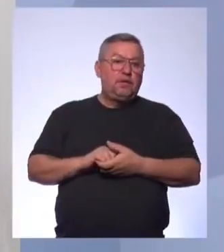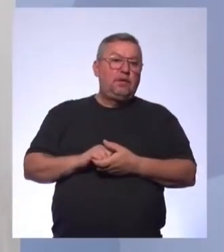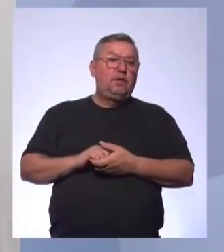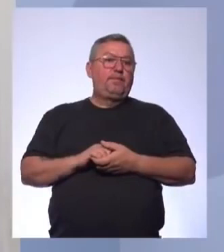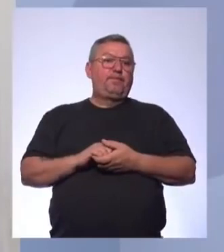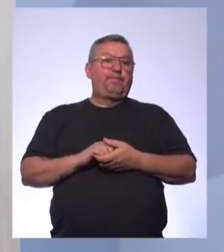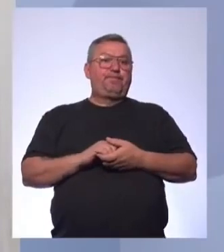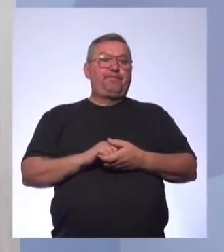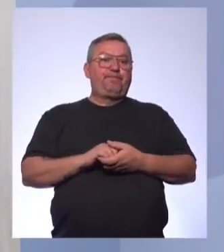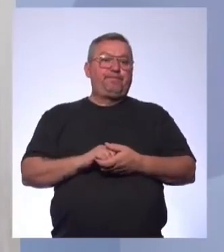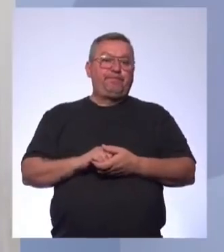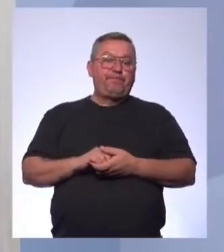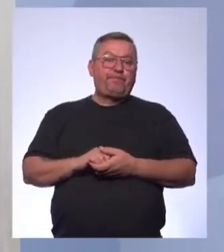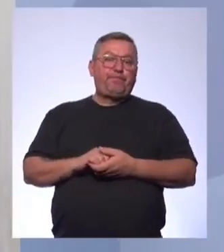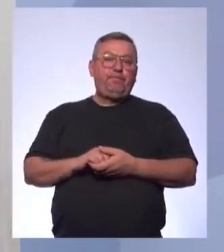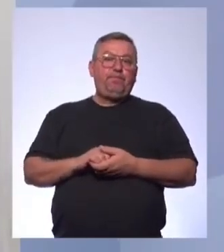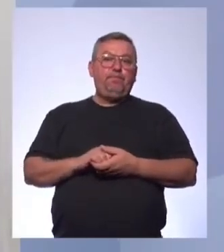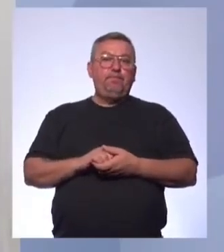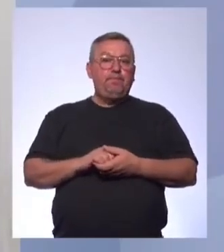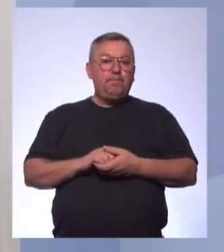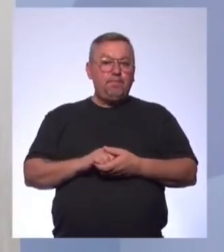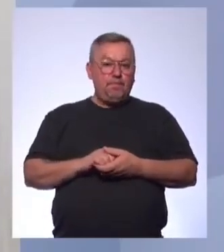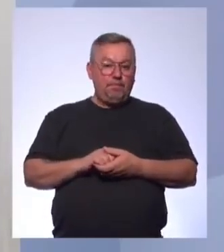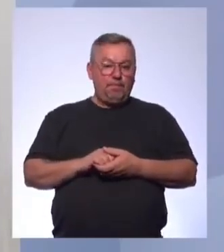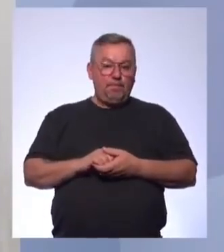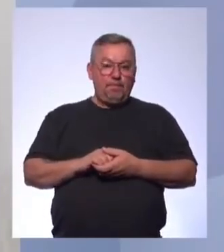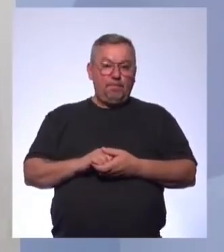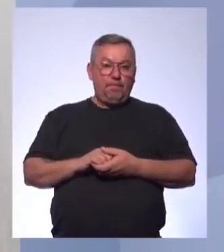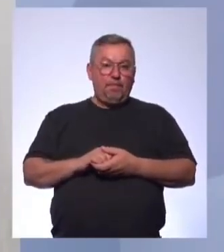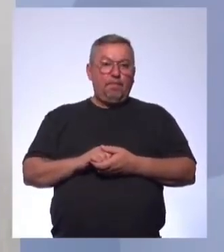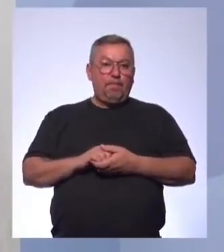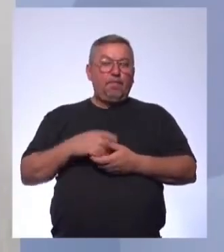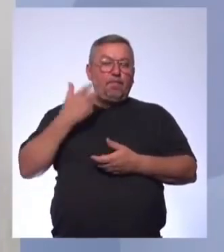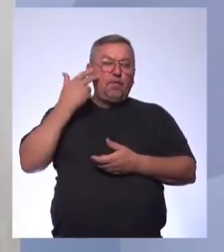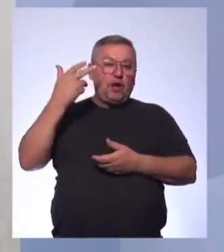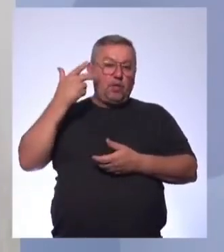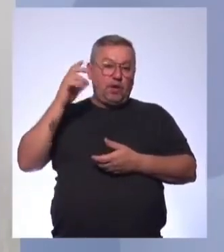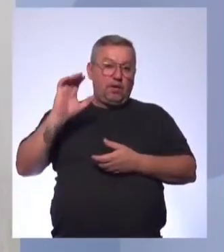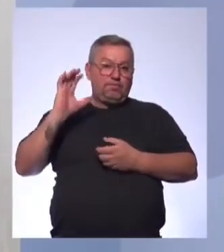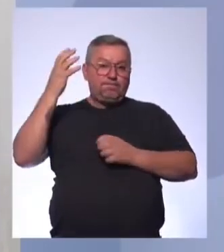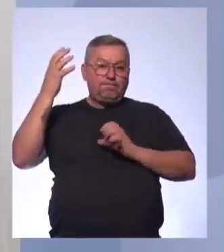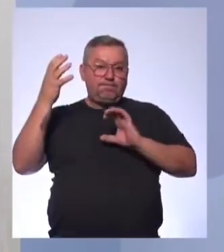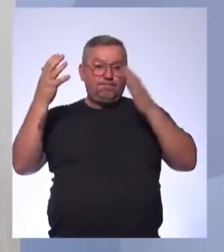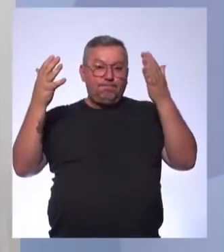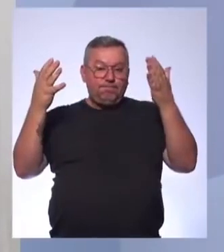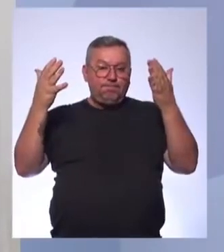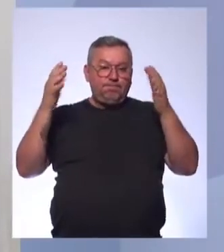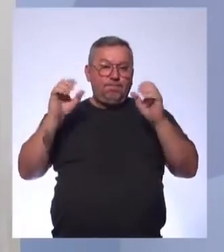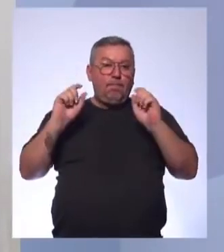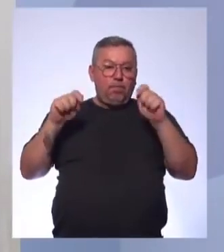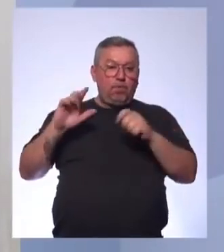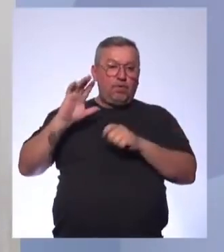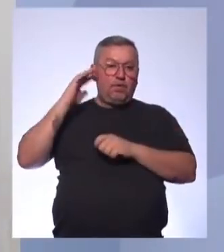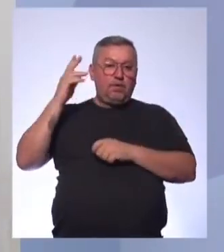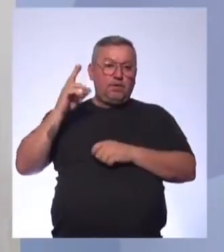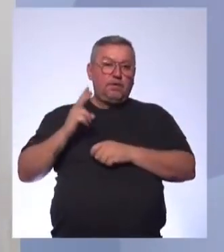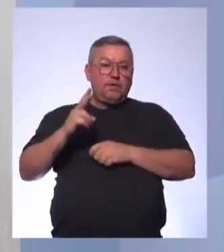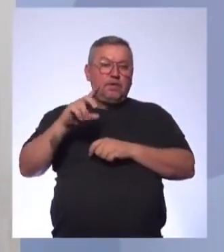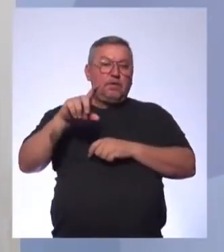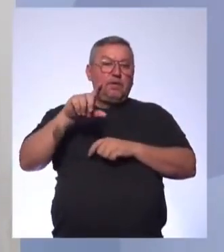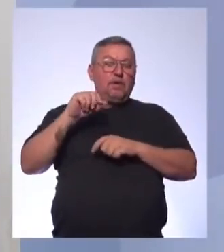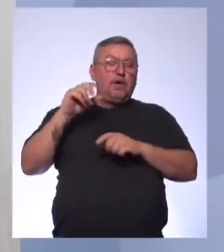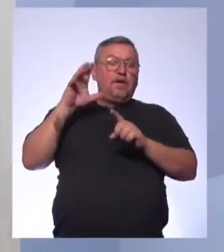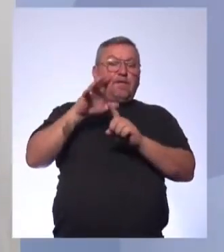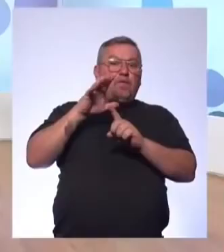that happen without human interference. Fenômenos naturais são eventos naturais que acontecem sem interferência